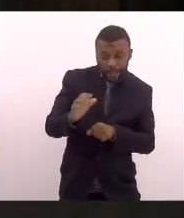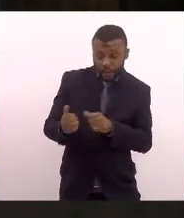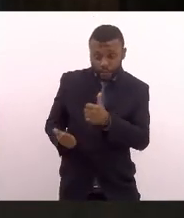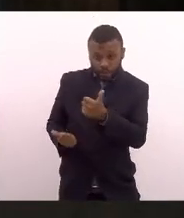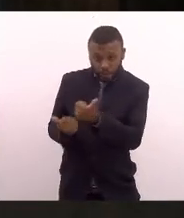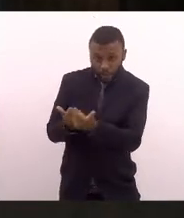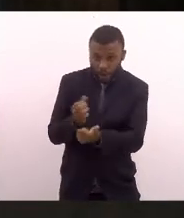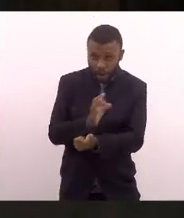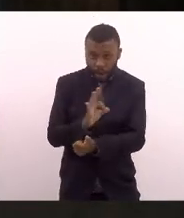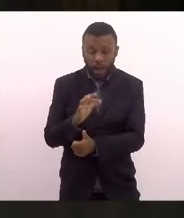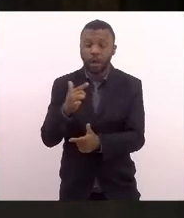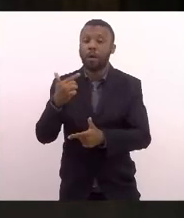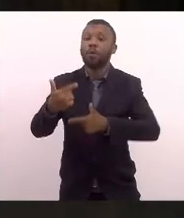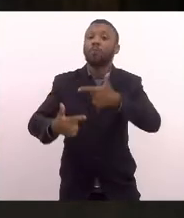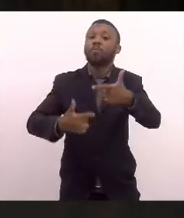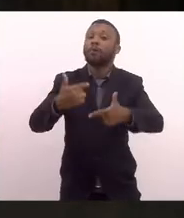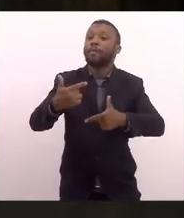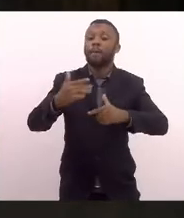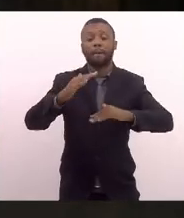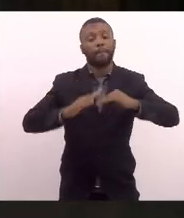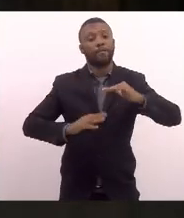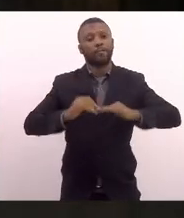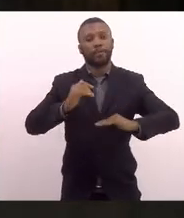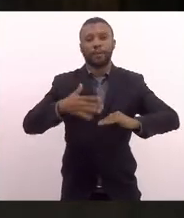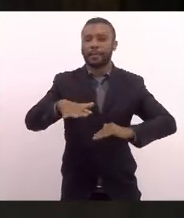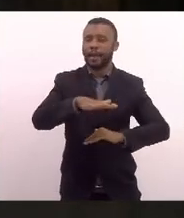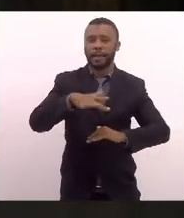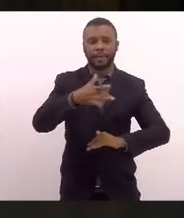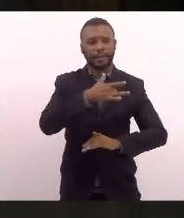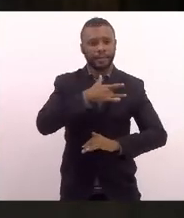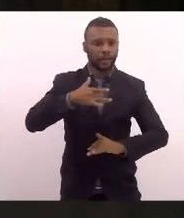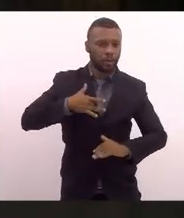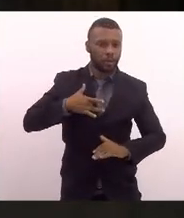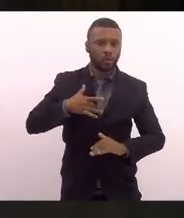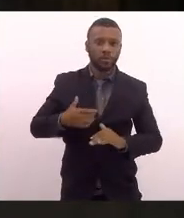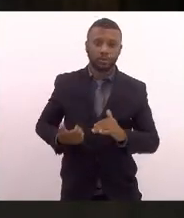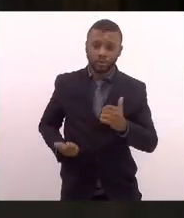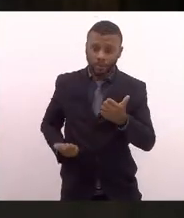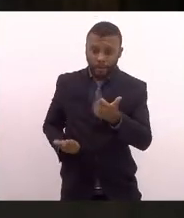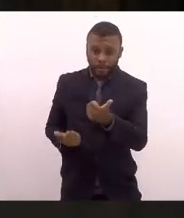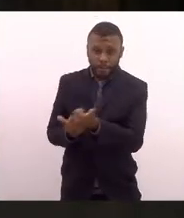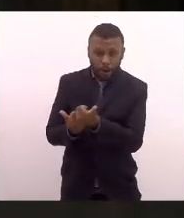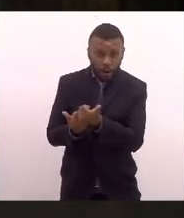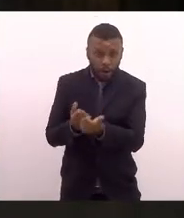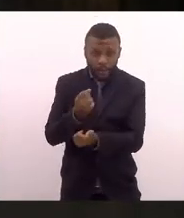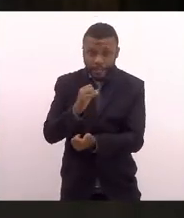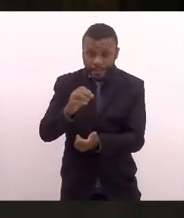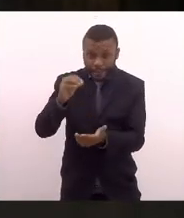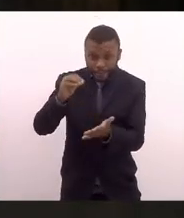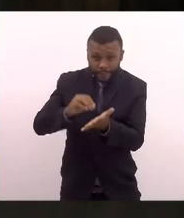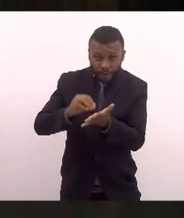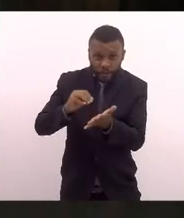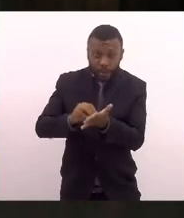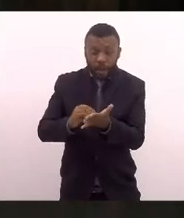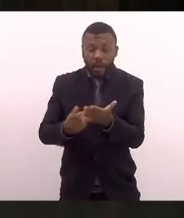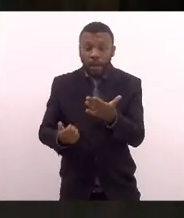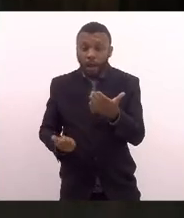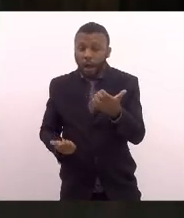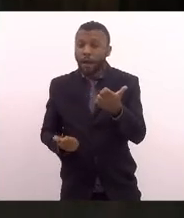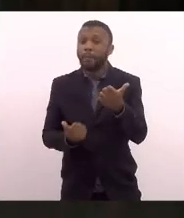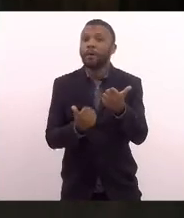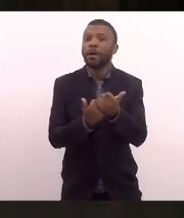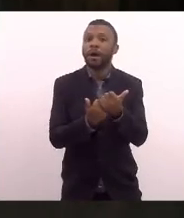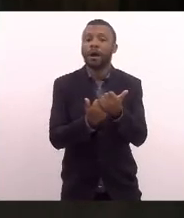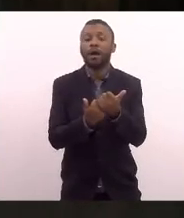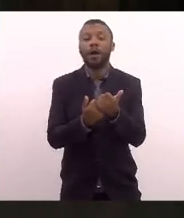os trabalhadores da saúde que estão no contexto da assistência, quando a gente não apoia os pré-candidatos ao